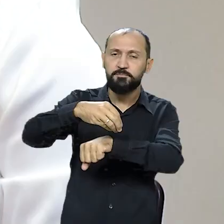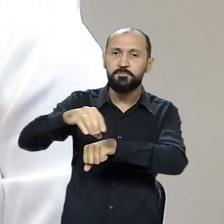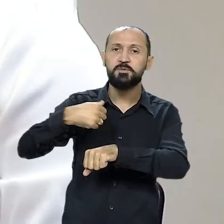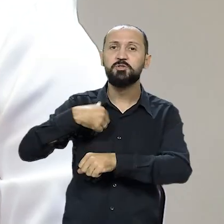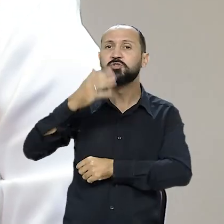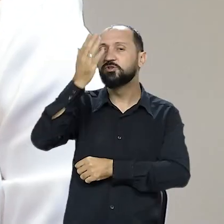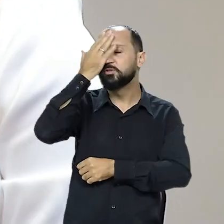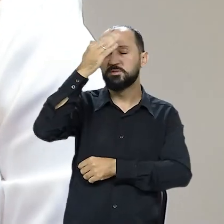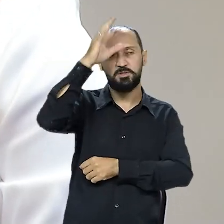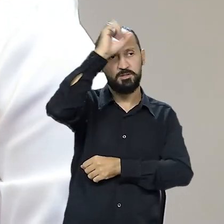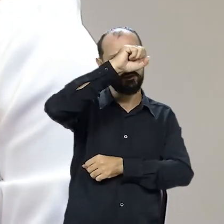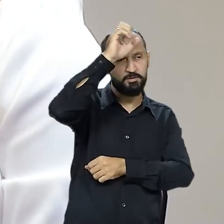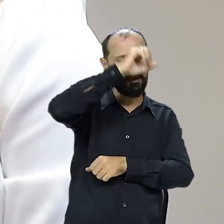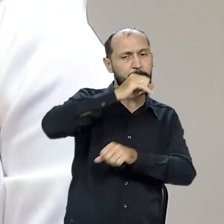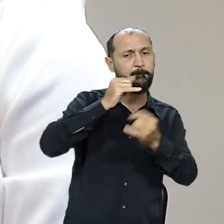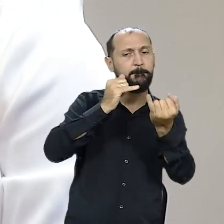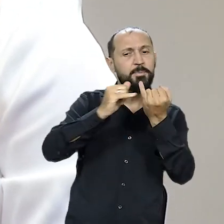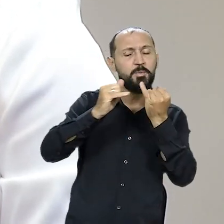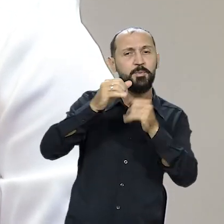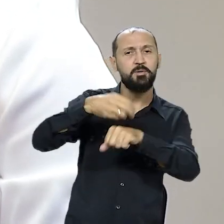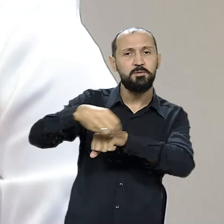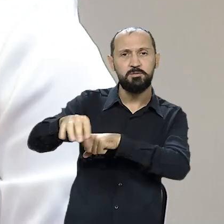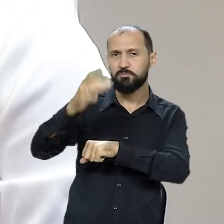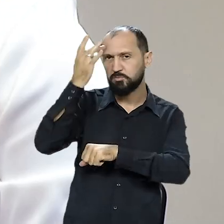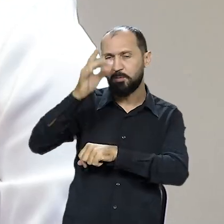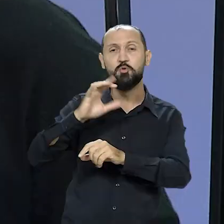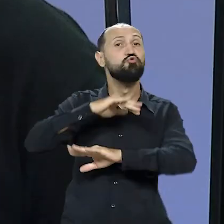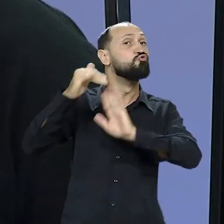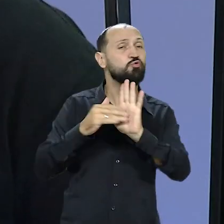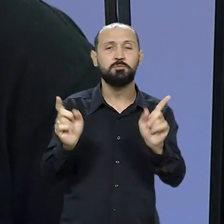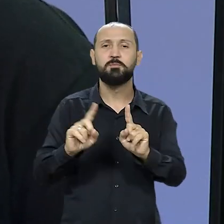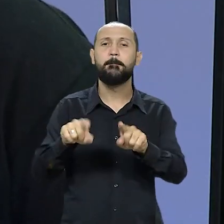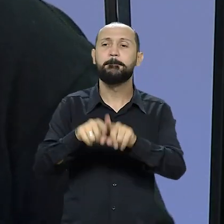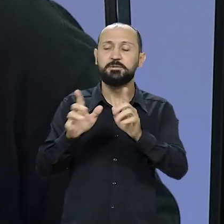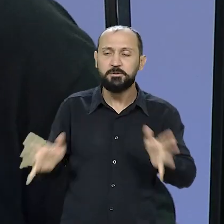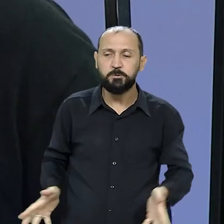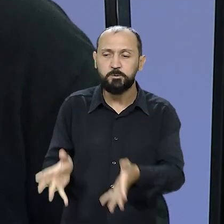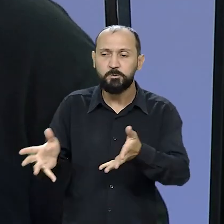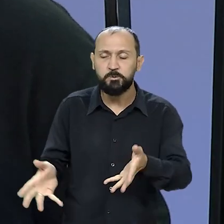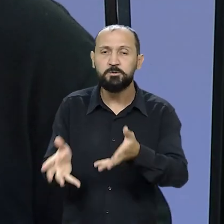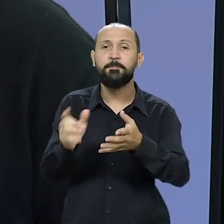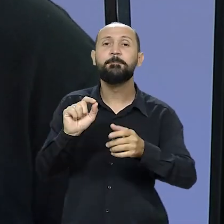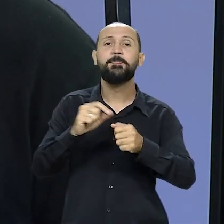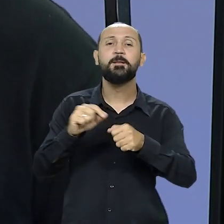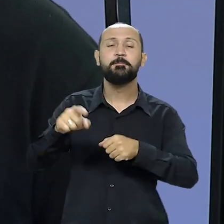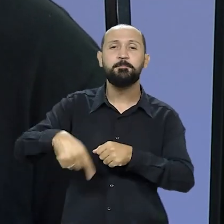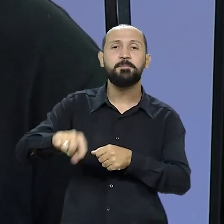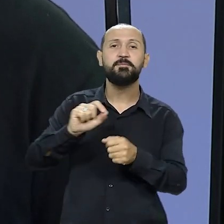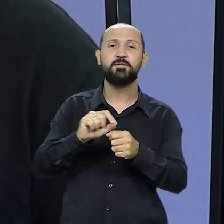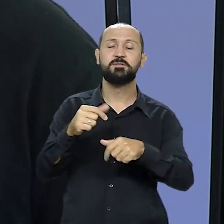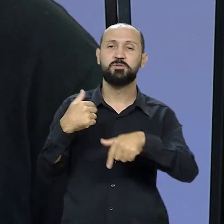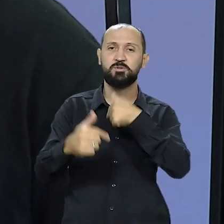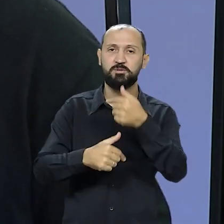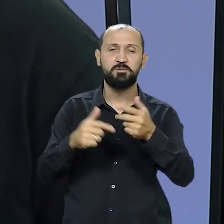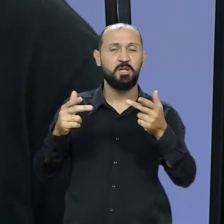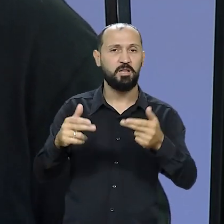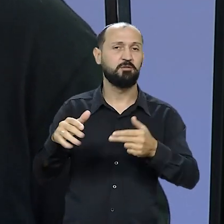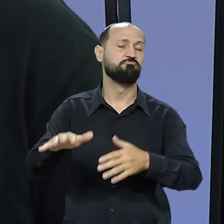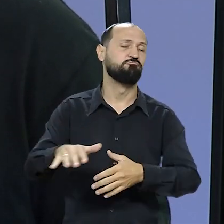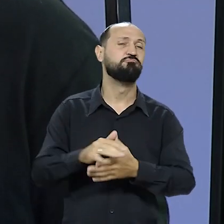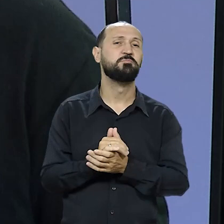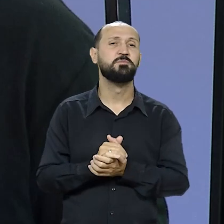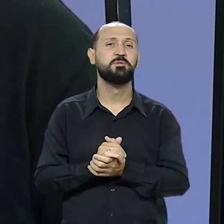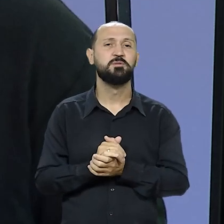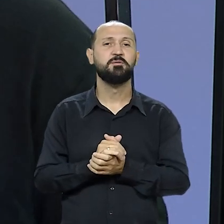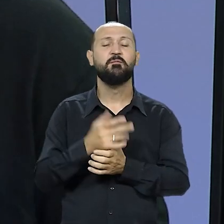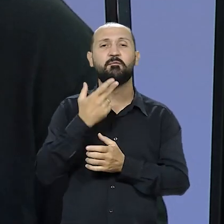gente aprende, passar um pouquinho. A gente não sabe tudo, mas também tenta estimular para levar para eles fazerem a lição de casa.